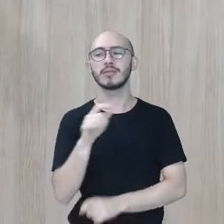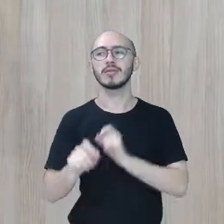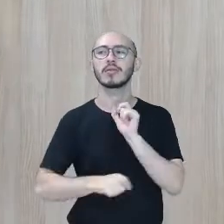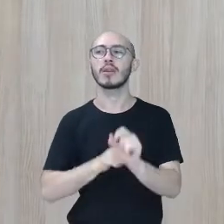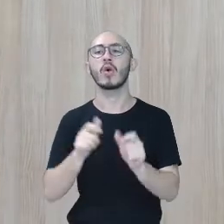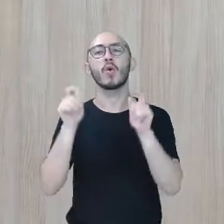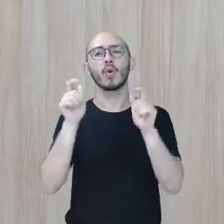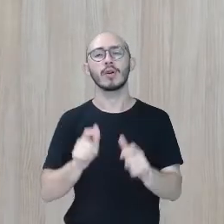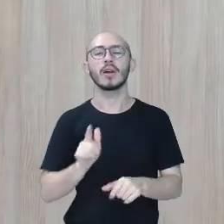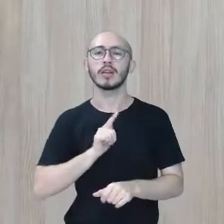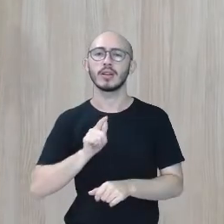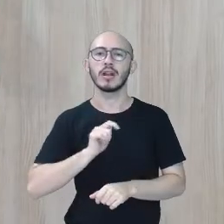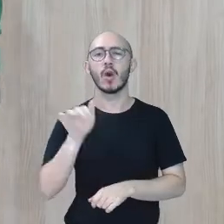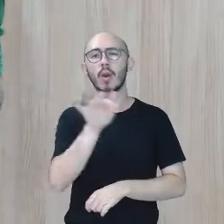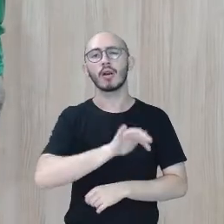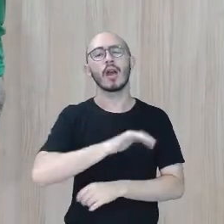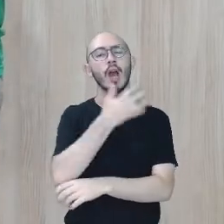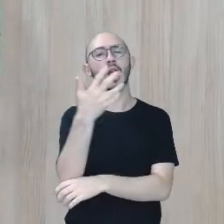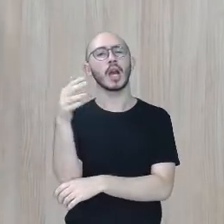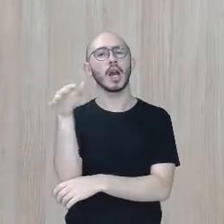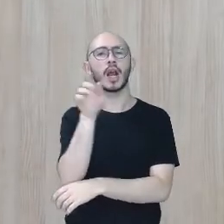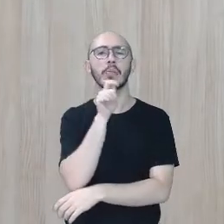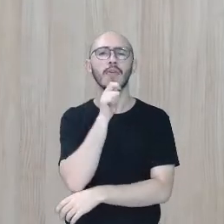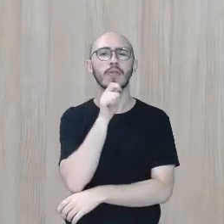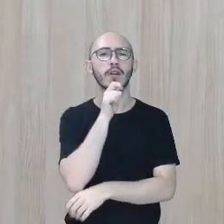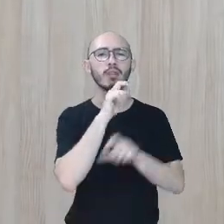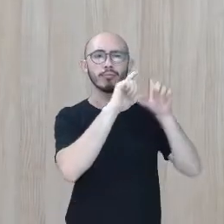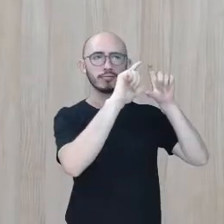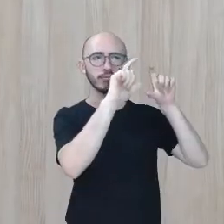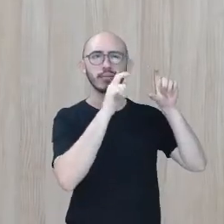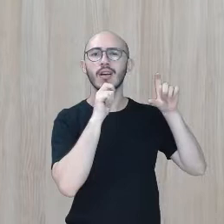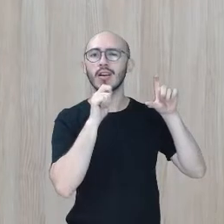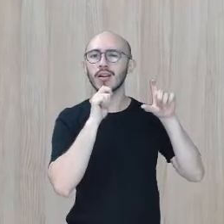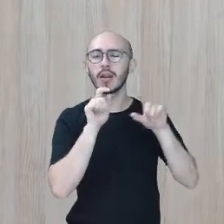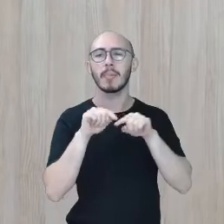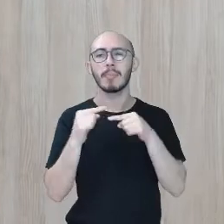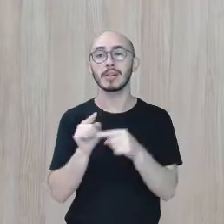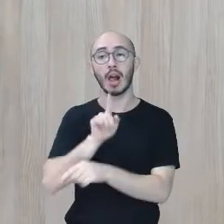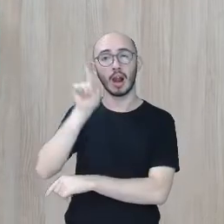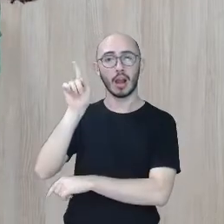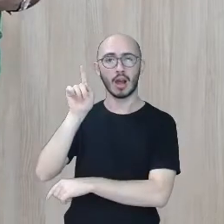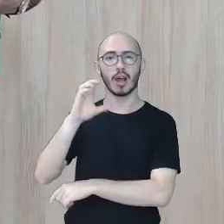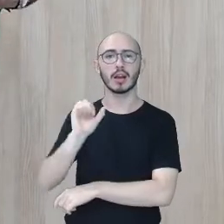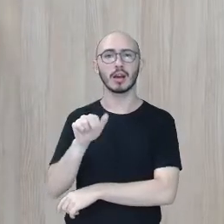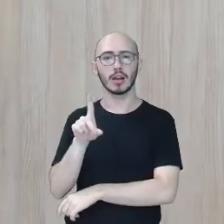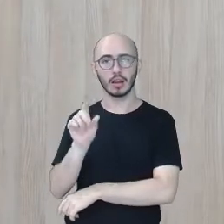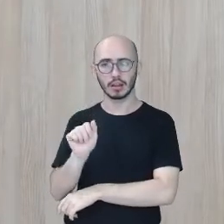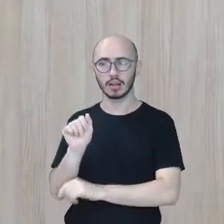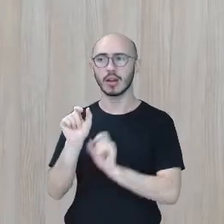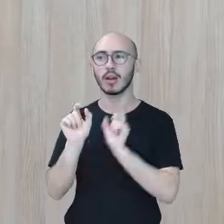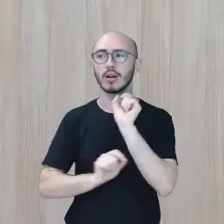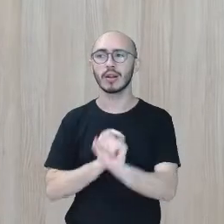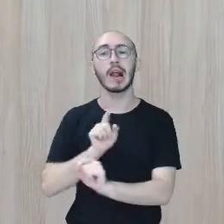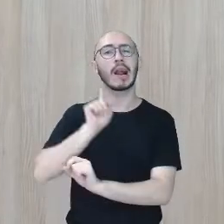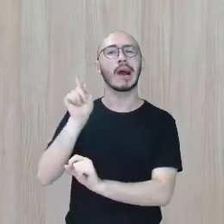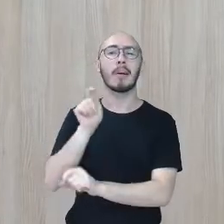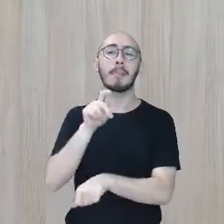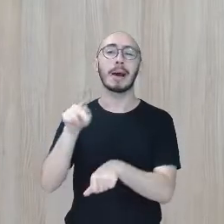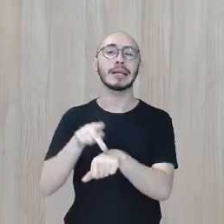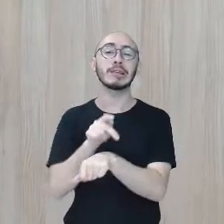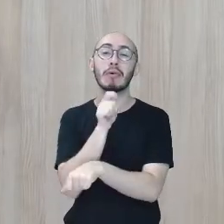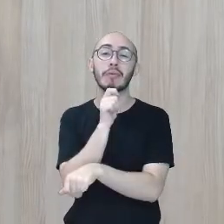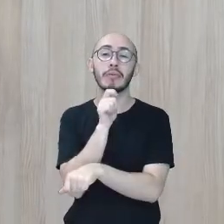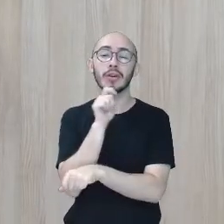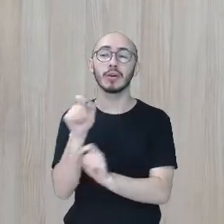local climatizado, né? A gente entra lá, ar-condicionado, friozinho, mas lá no Canadá, pelo contrário, como lá é muito frio,